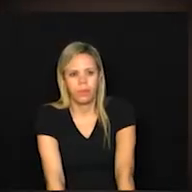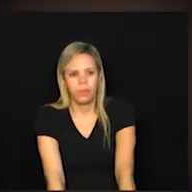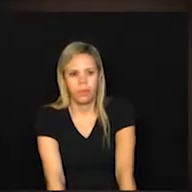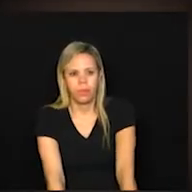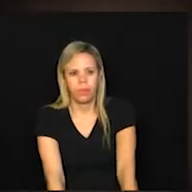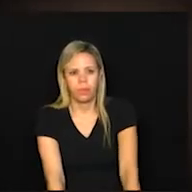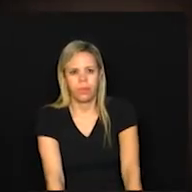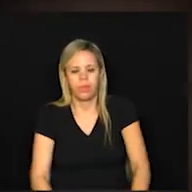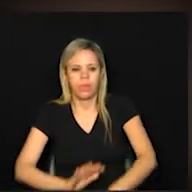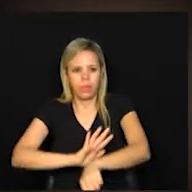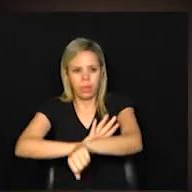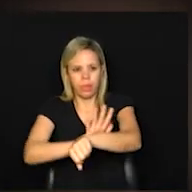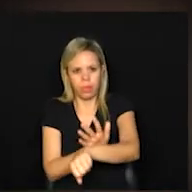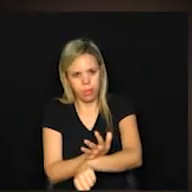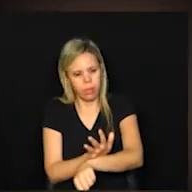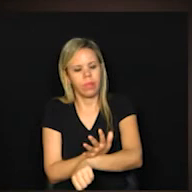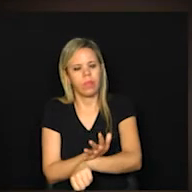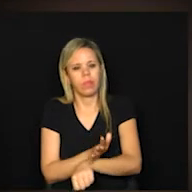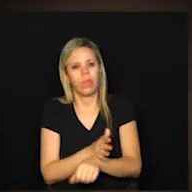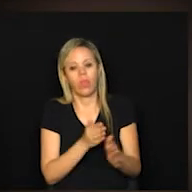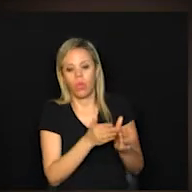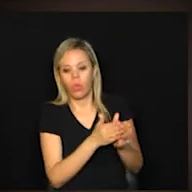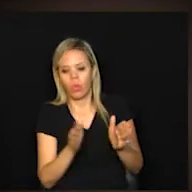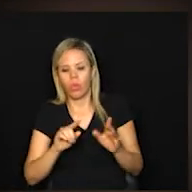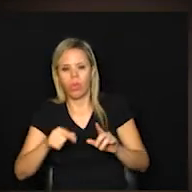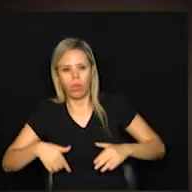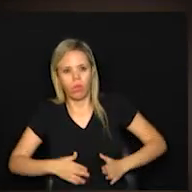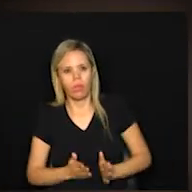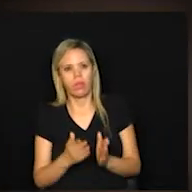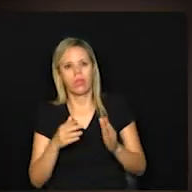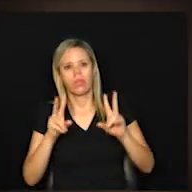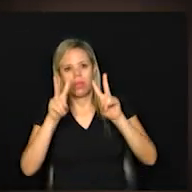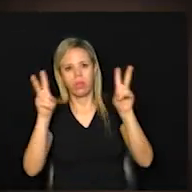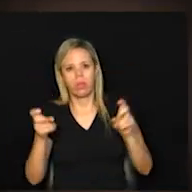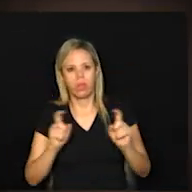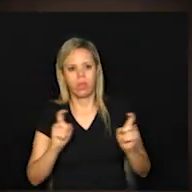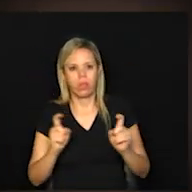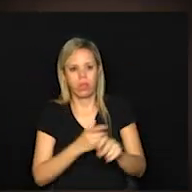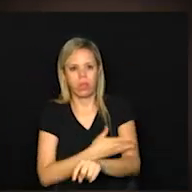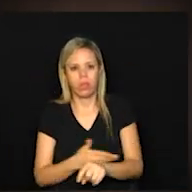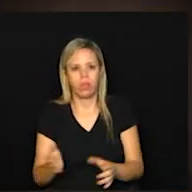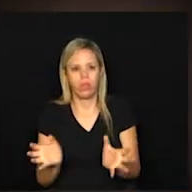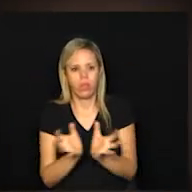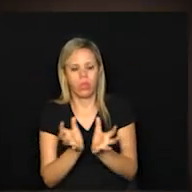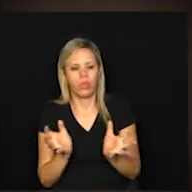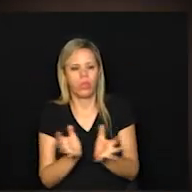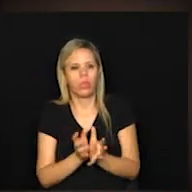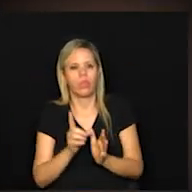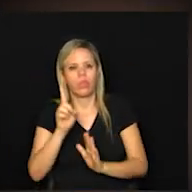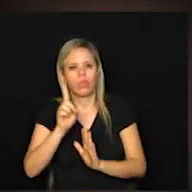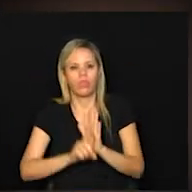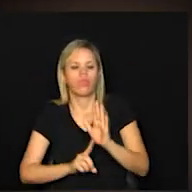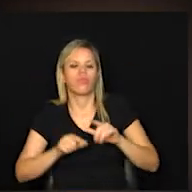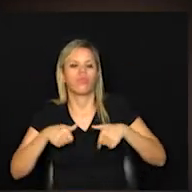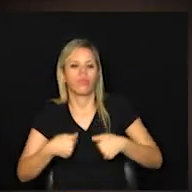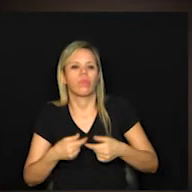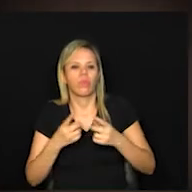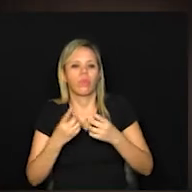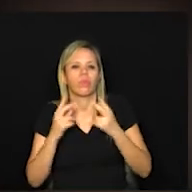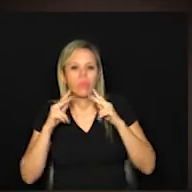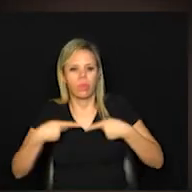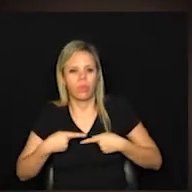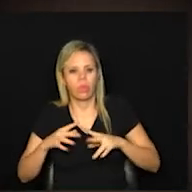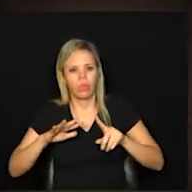O racismo obstétrico foi tema da última reunião ordinária da Comissão Permanente de Defesa dos Direitos Humanos